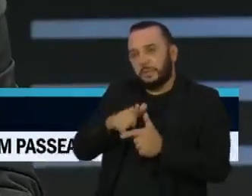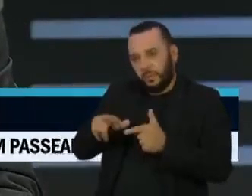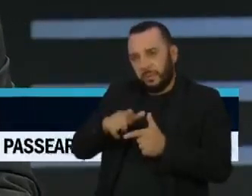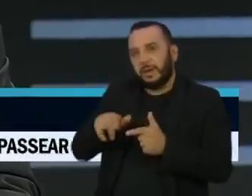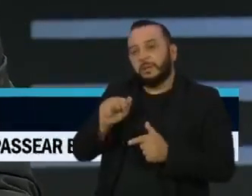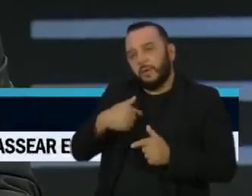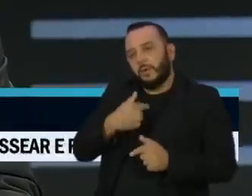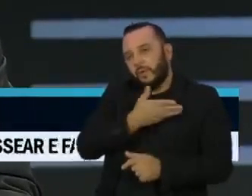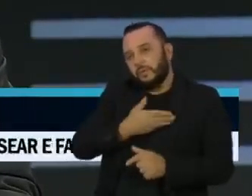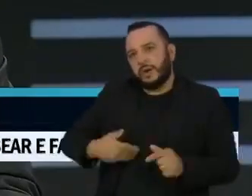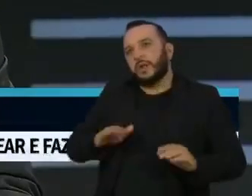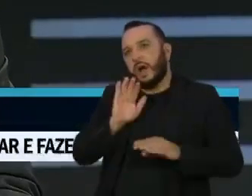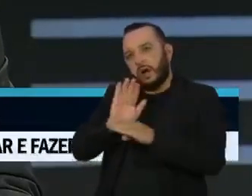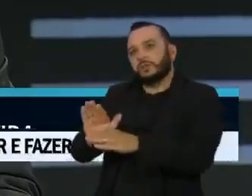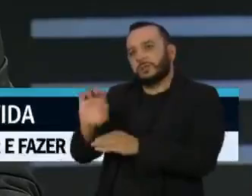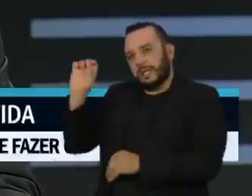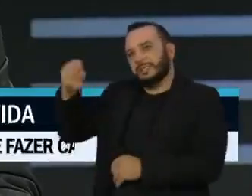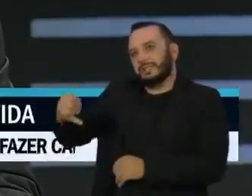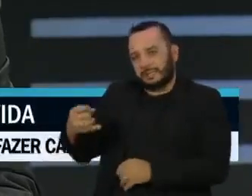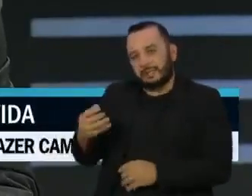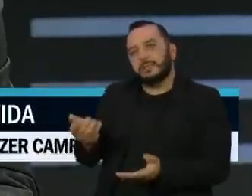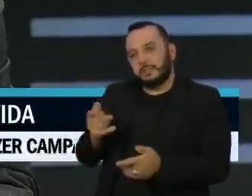intervenção do estado e acho que tem capacidade de contornar esse problema